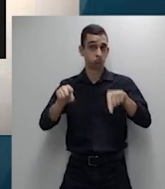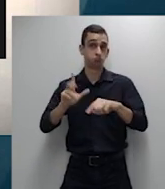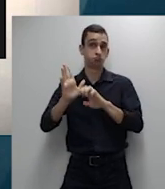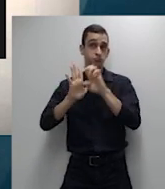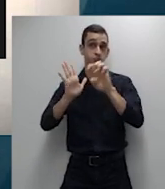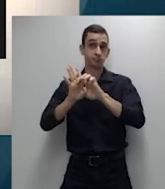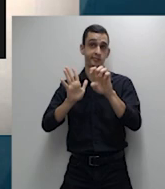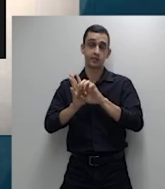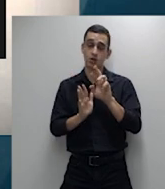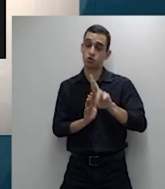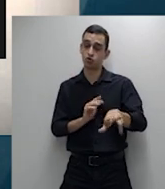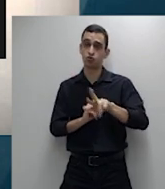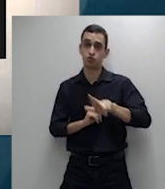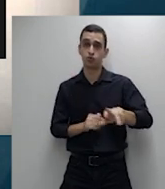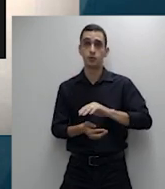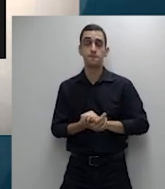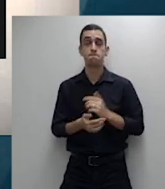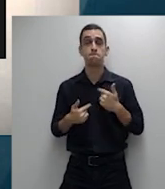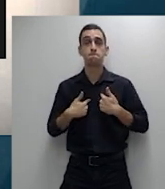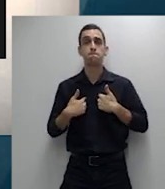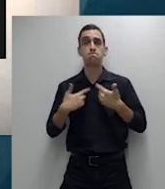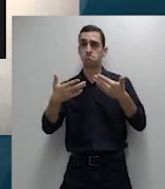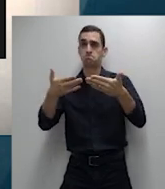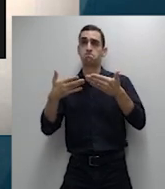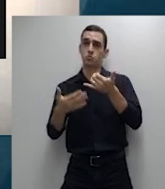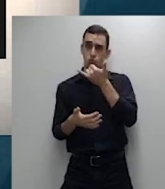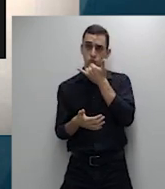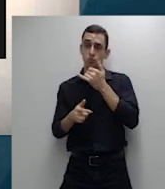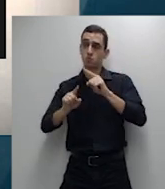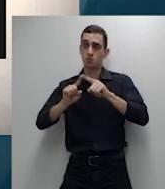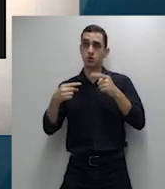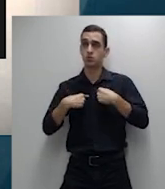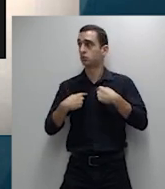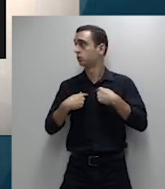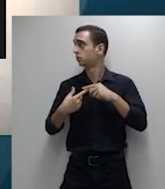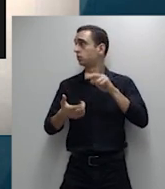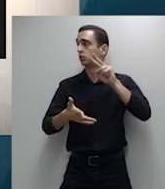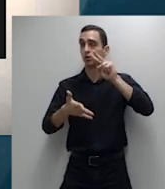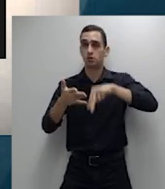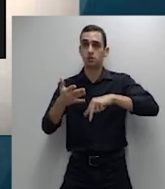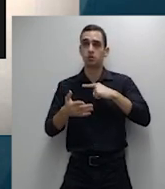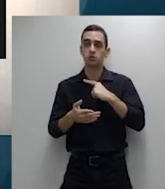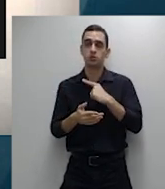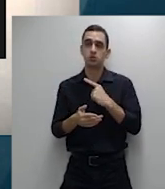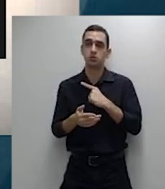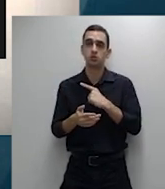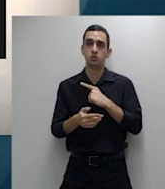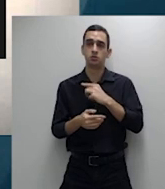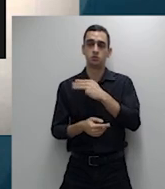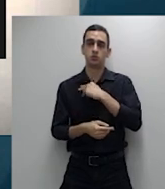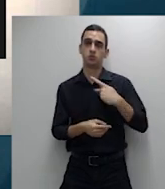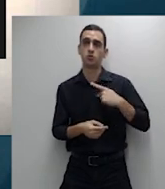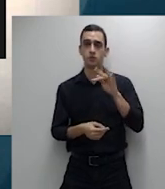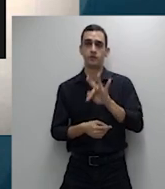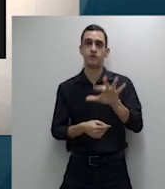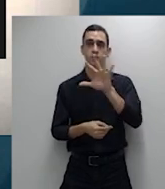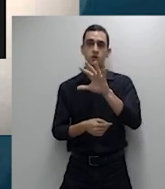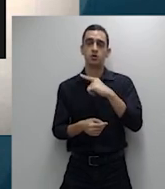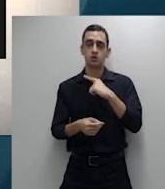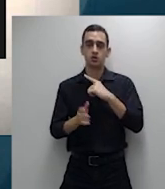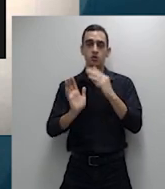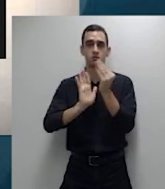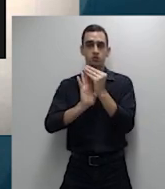licença aos senhores aqui para ler um trecho do parecer do Ministério Público Federal que ele sintetiza muito bem essa questão